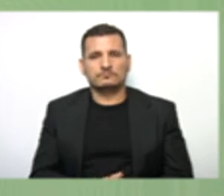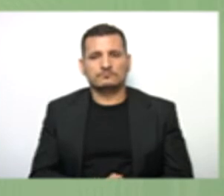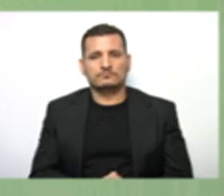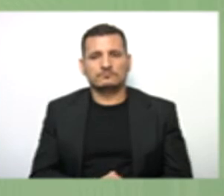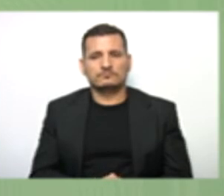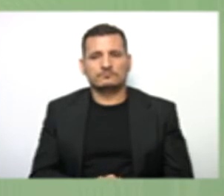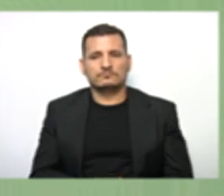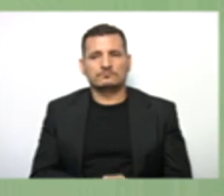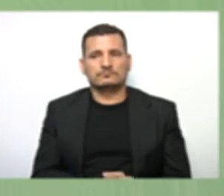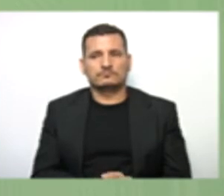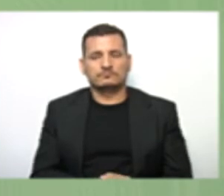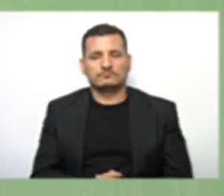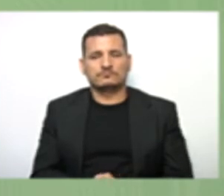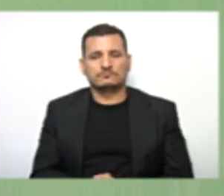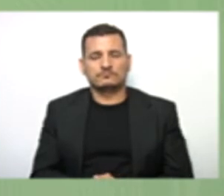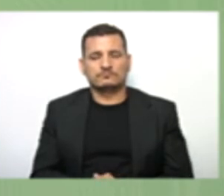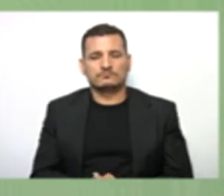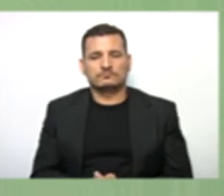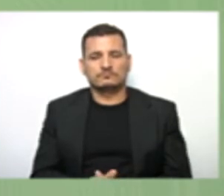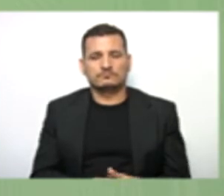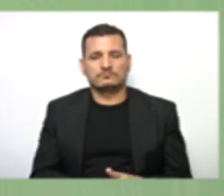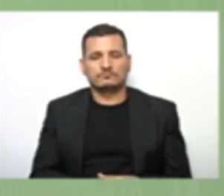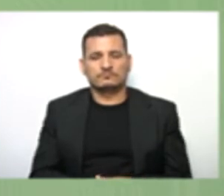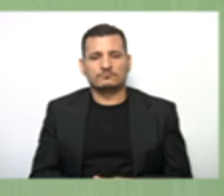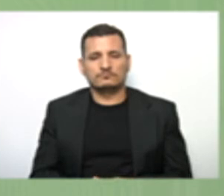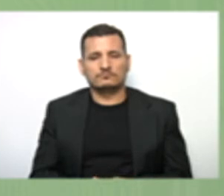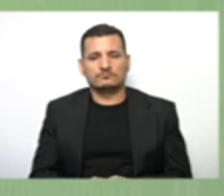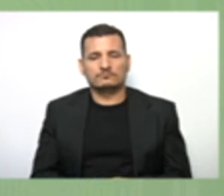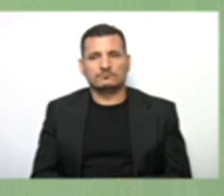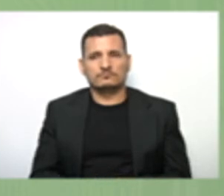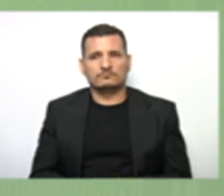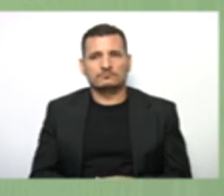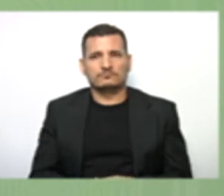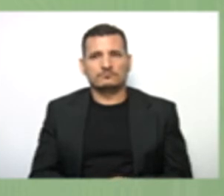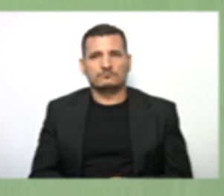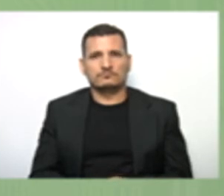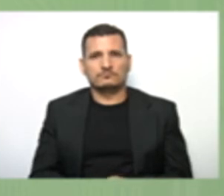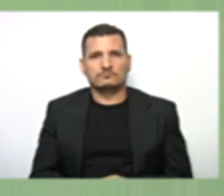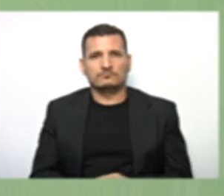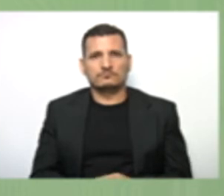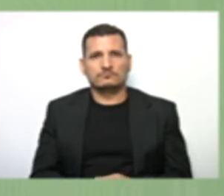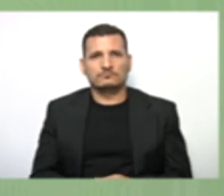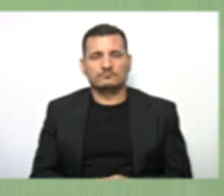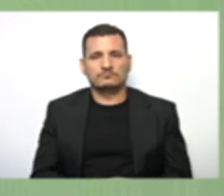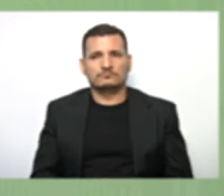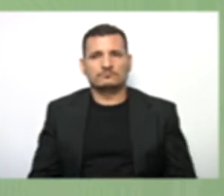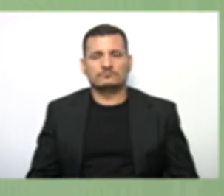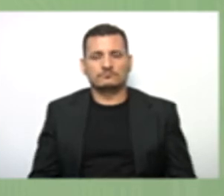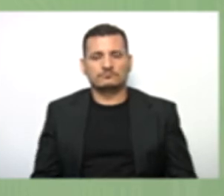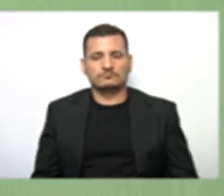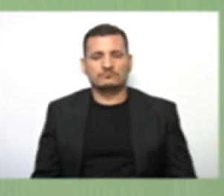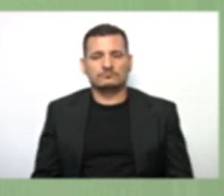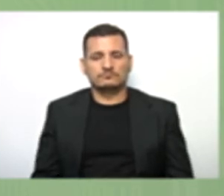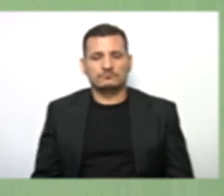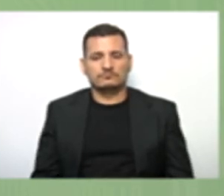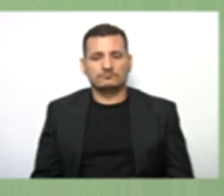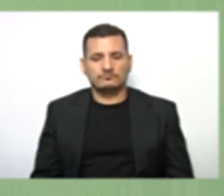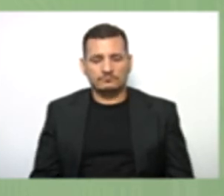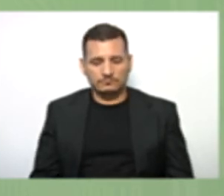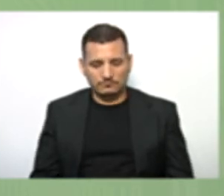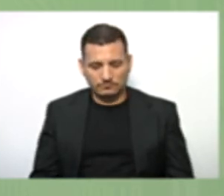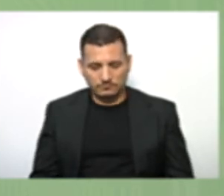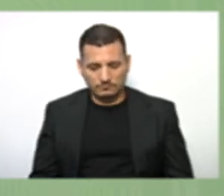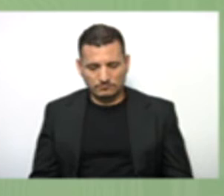uma resposta geral. Isso, só um momentinho aqui. Só um momentinho aqui, só para me localizar aqui.